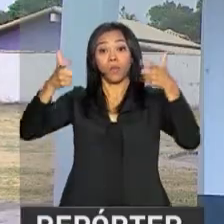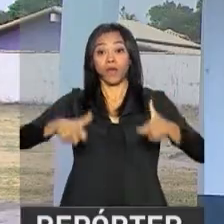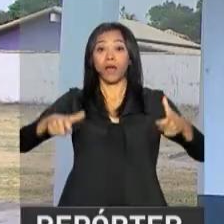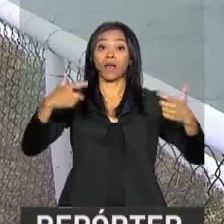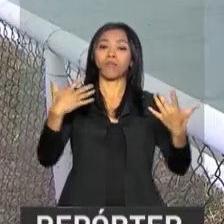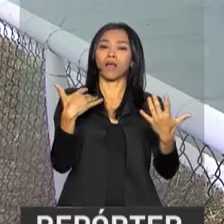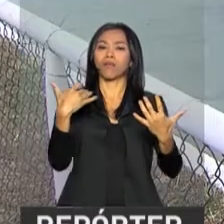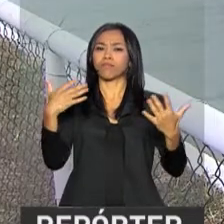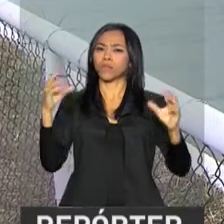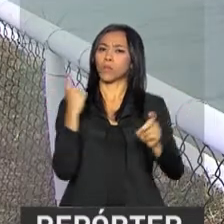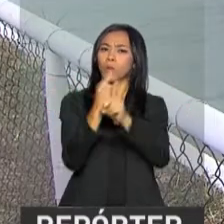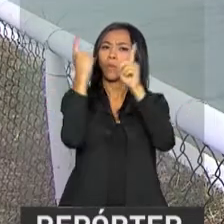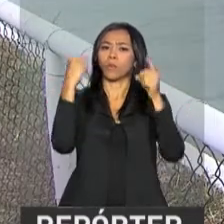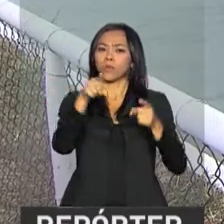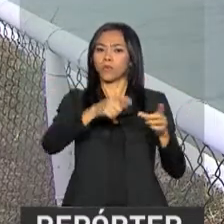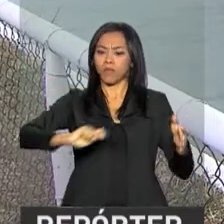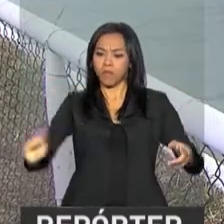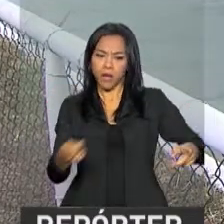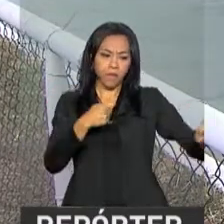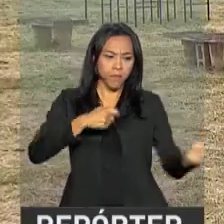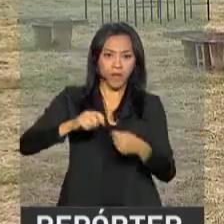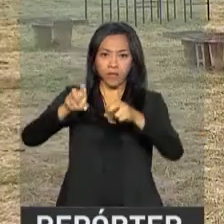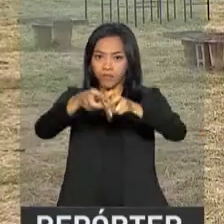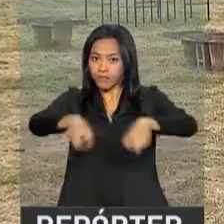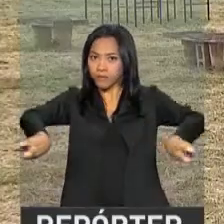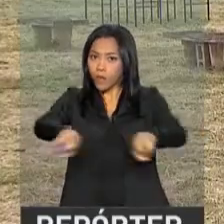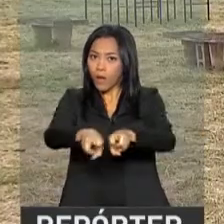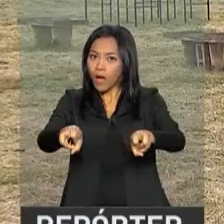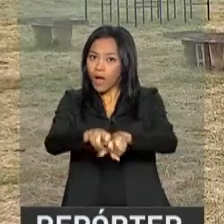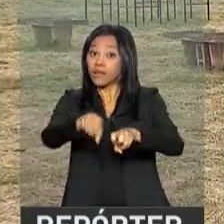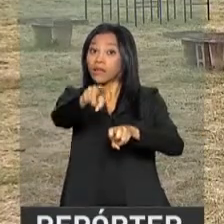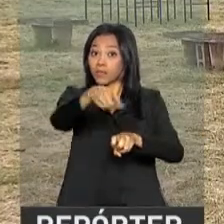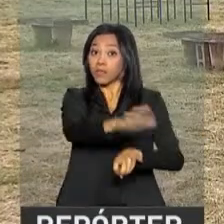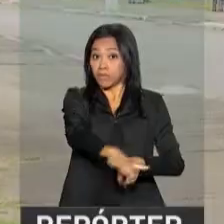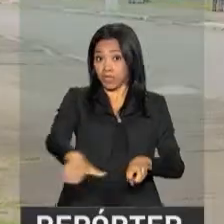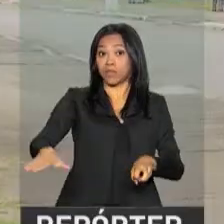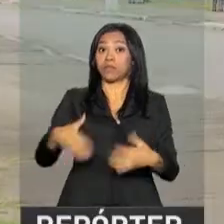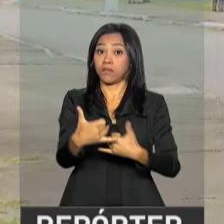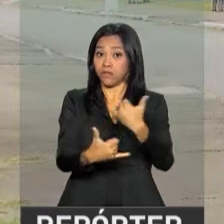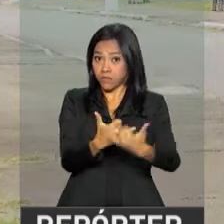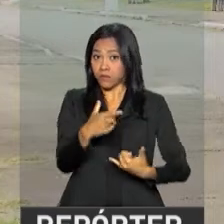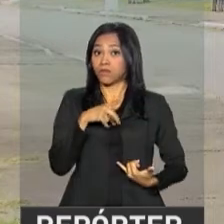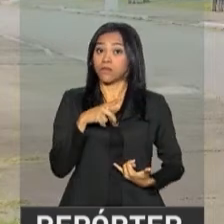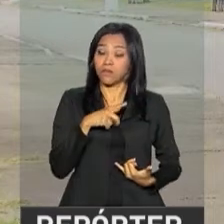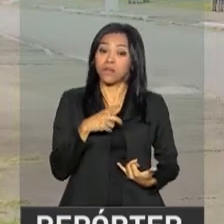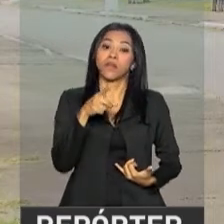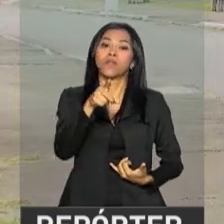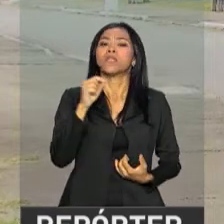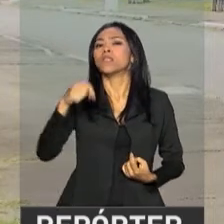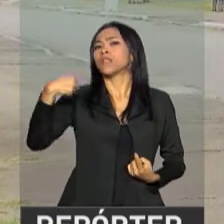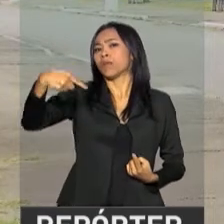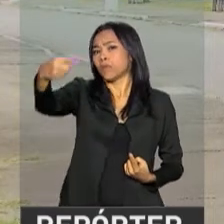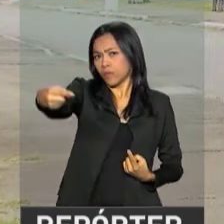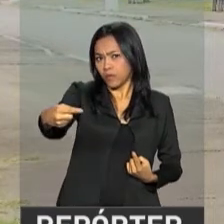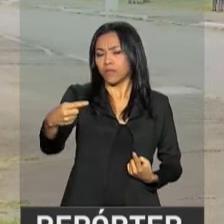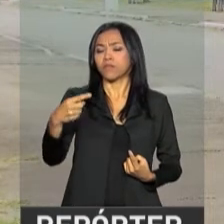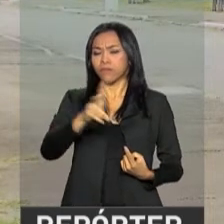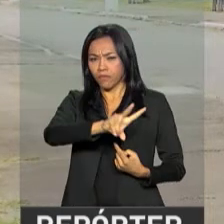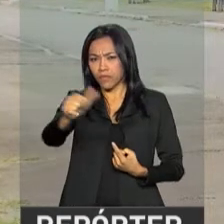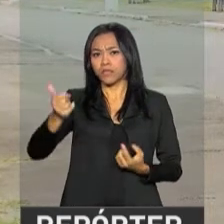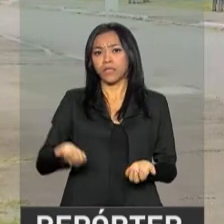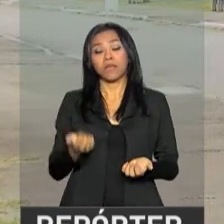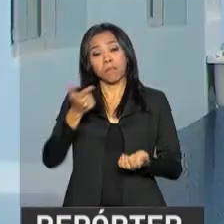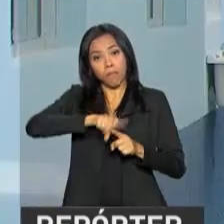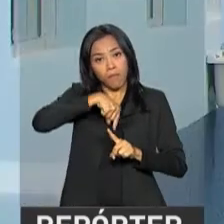comunitário quadra para prática de esportes e parque para as crianças nos próximos dias outros empreendimentos vão ser